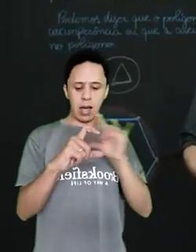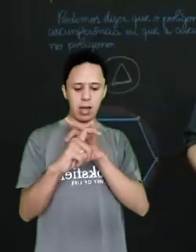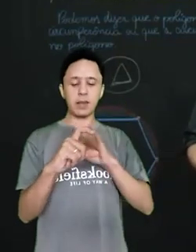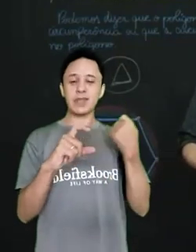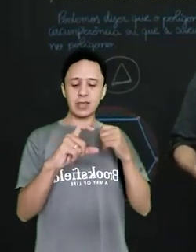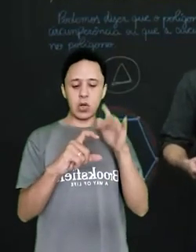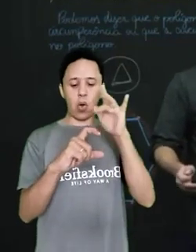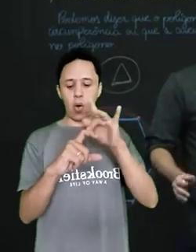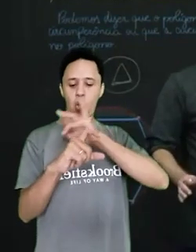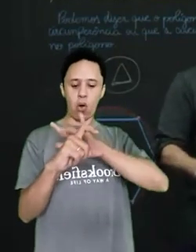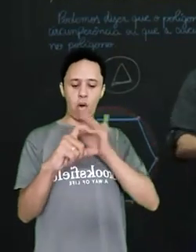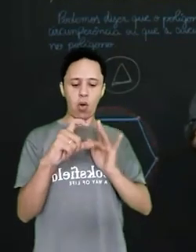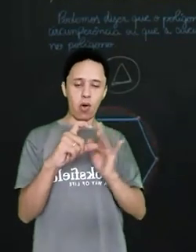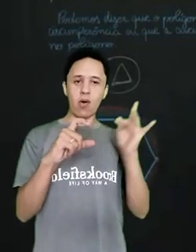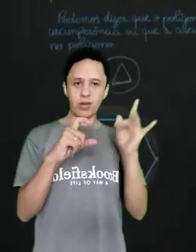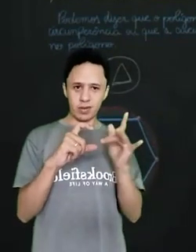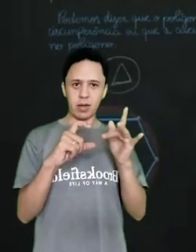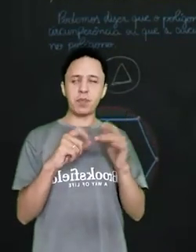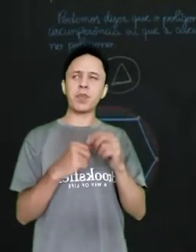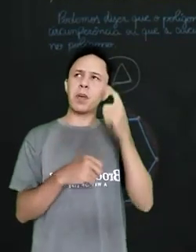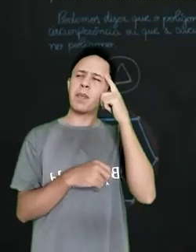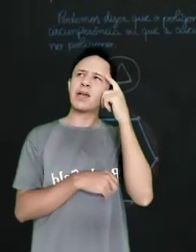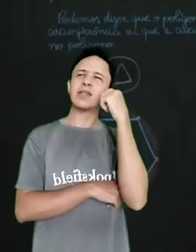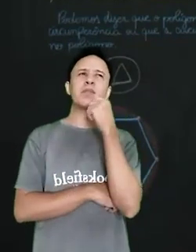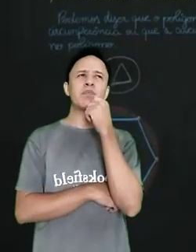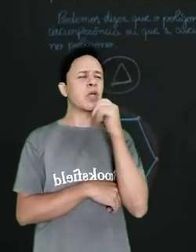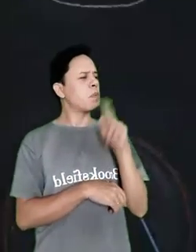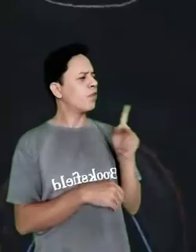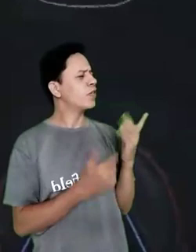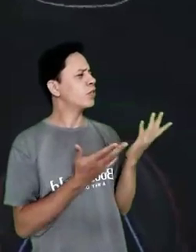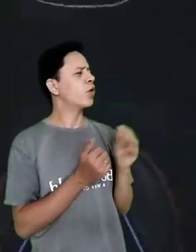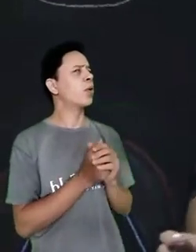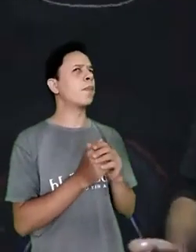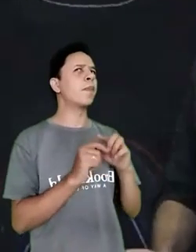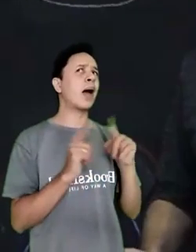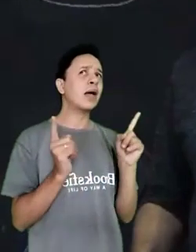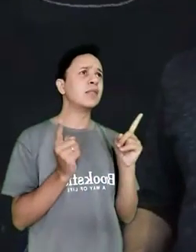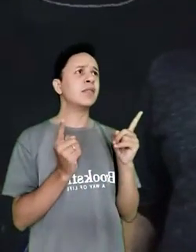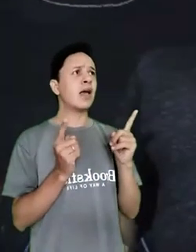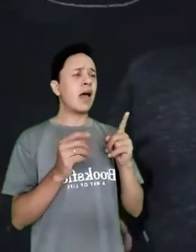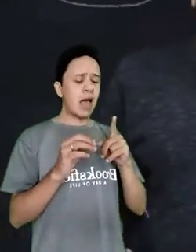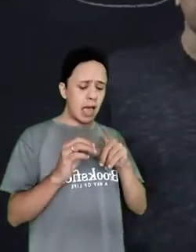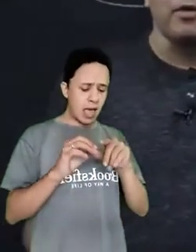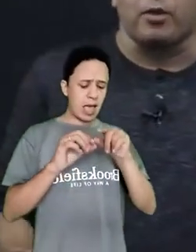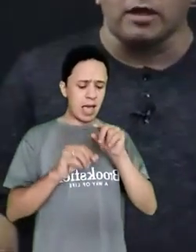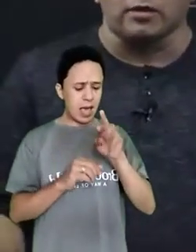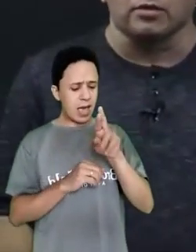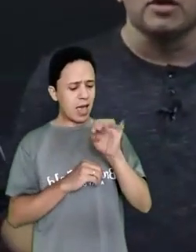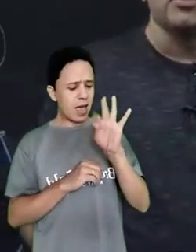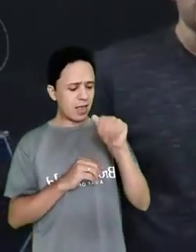tocar a circunferência em apenas um ponto. E de repente tu pode pensar assim, professor, peraí, mas toda reta que passa